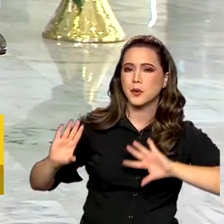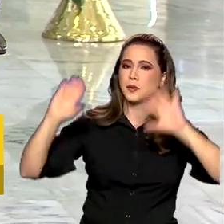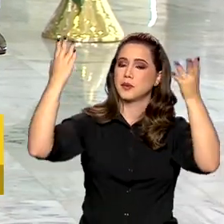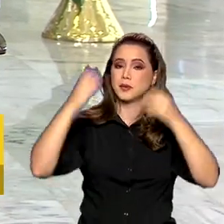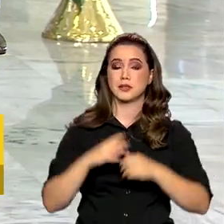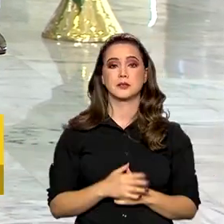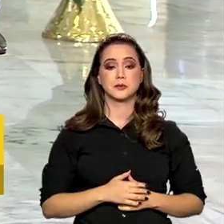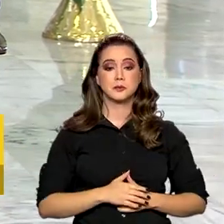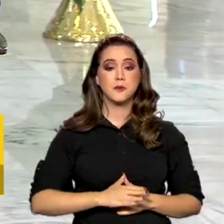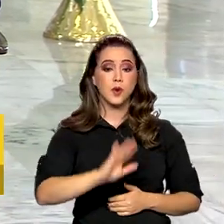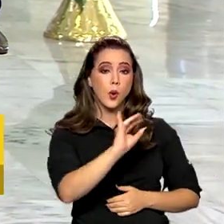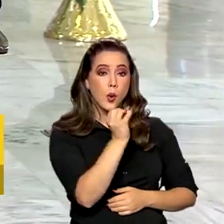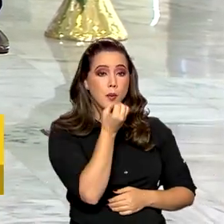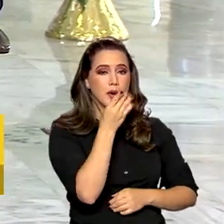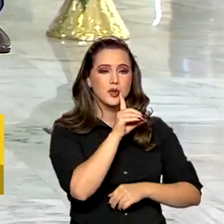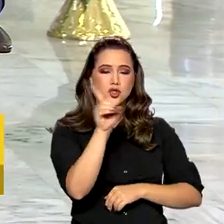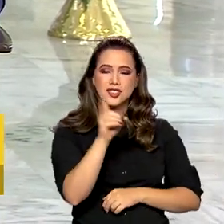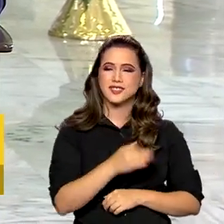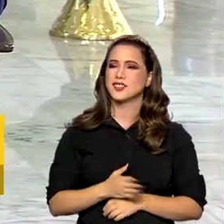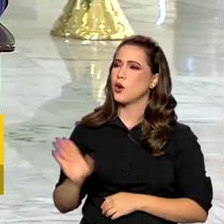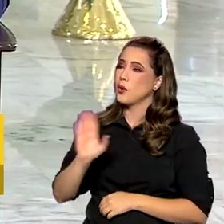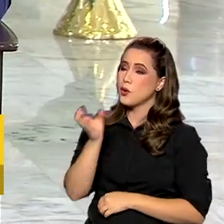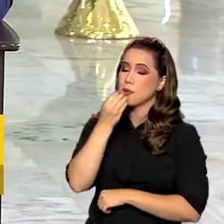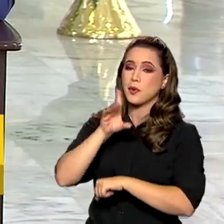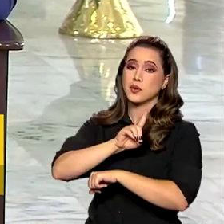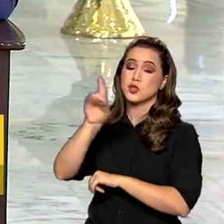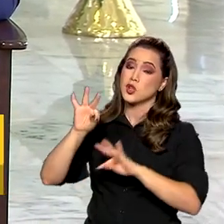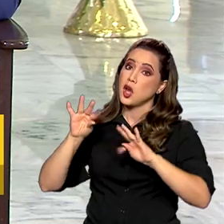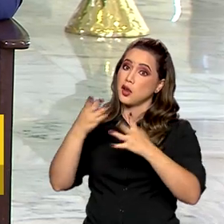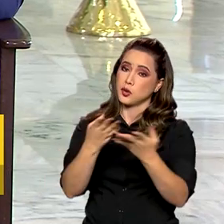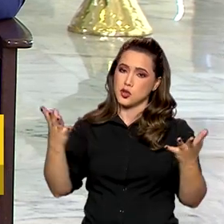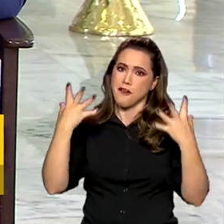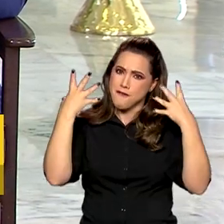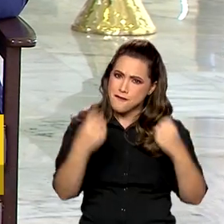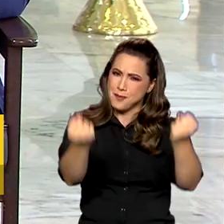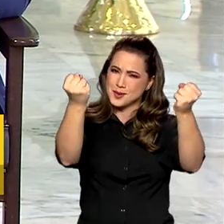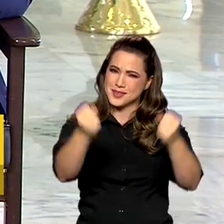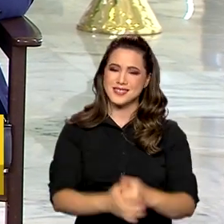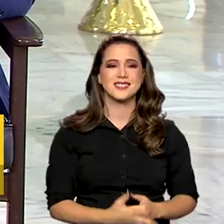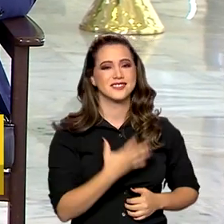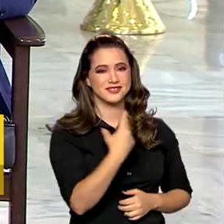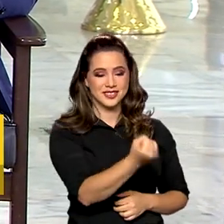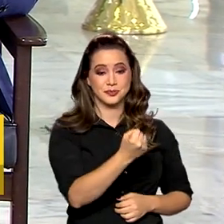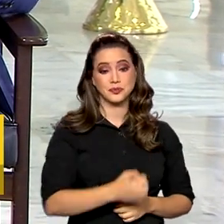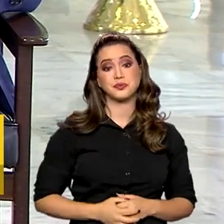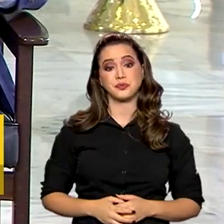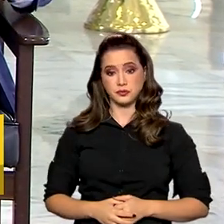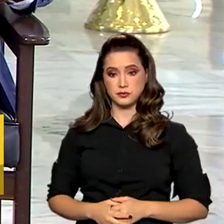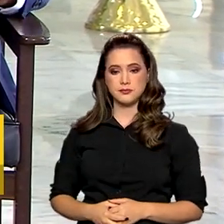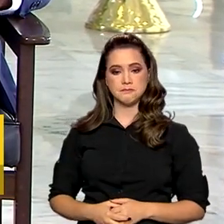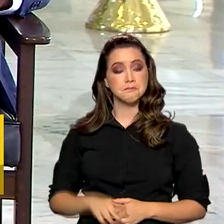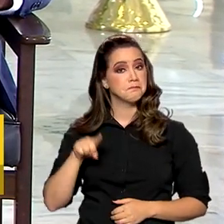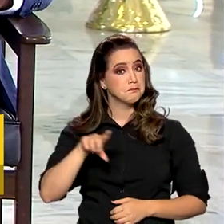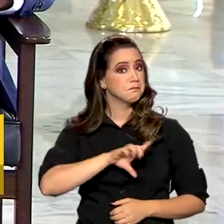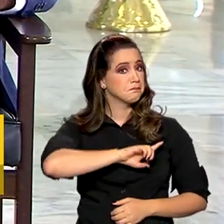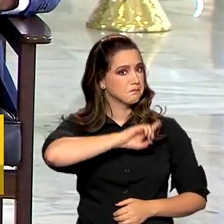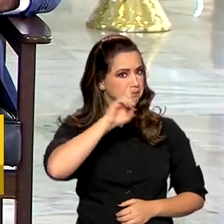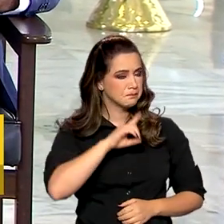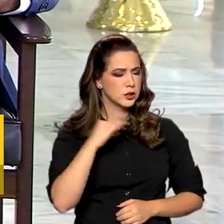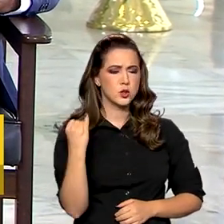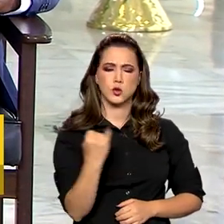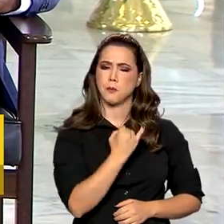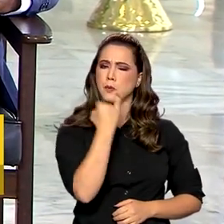você. Oi, Renatinha. Bom dia para você. Bom dia a todos e vamos que vamos, né? Vamos mais um. Bom, e essa comemoração é ainda